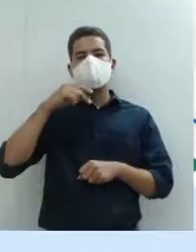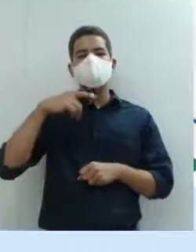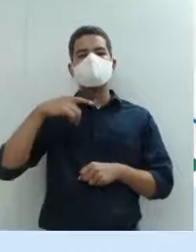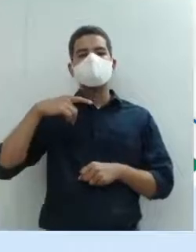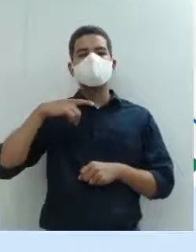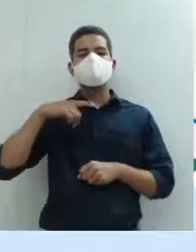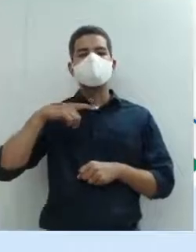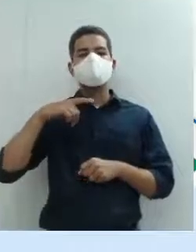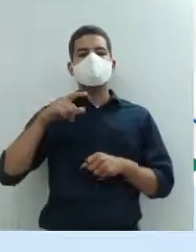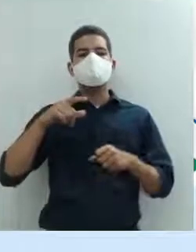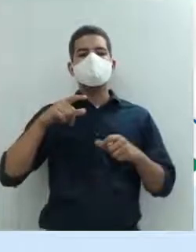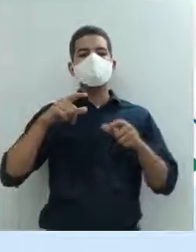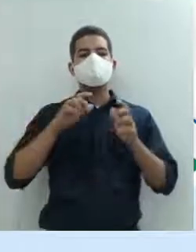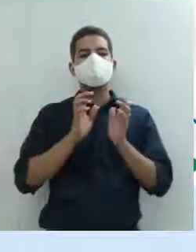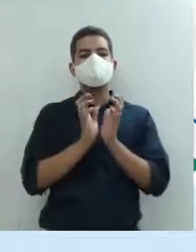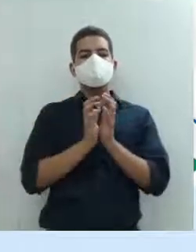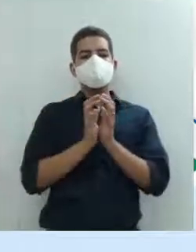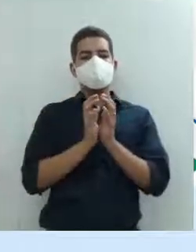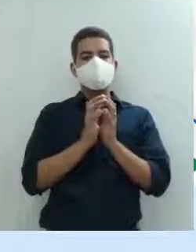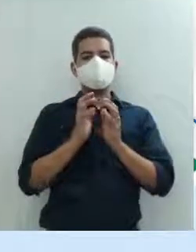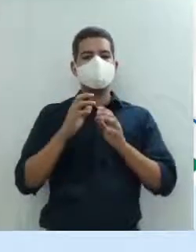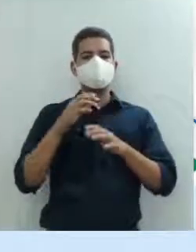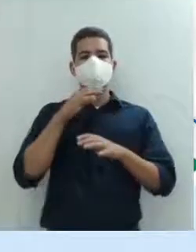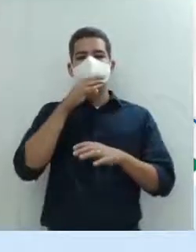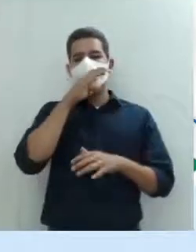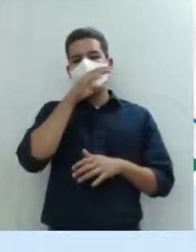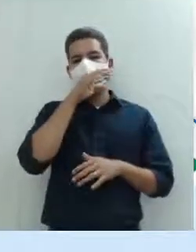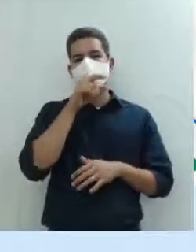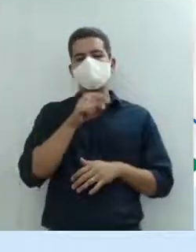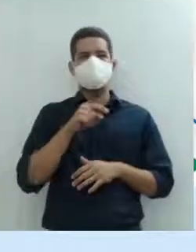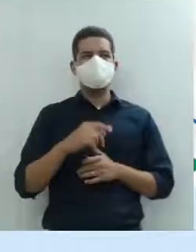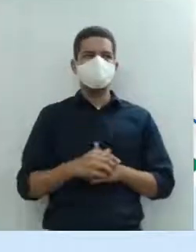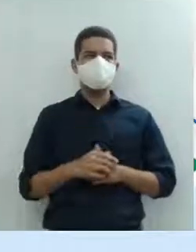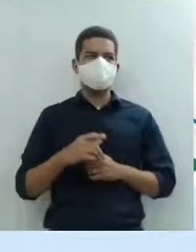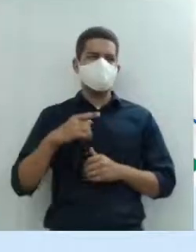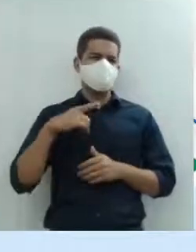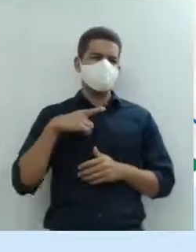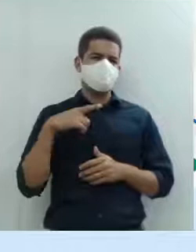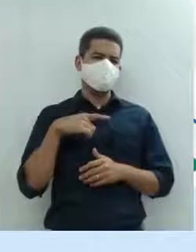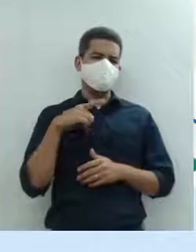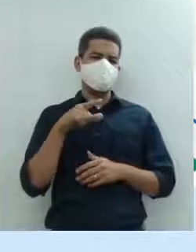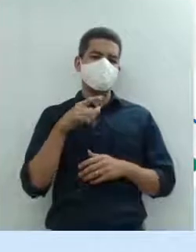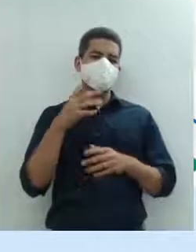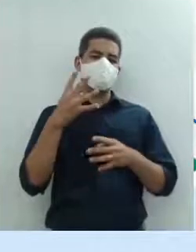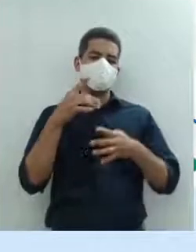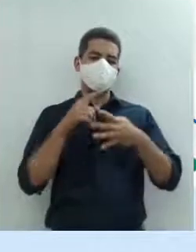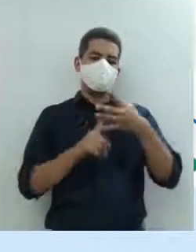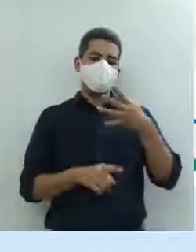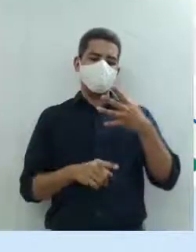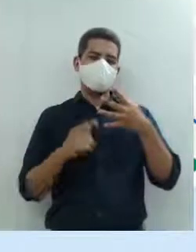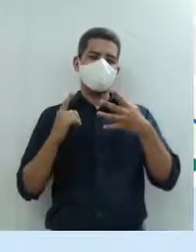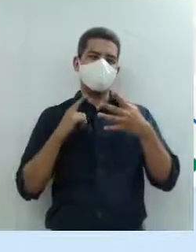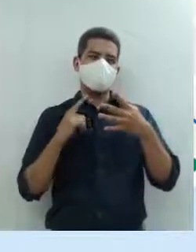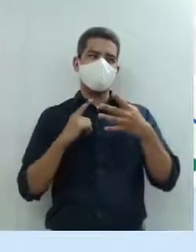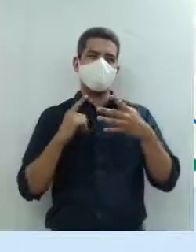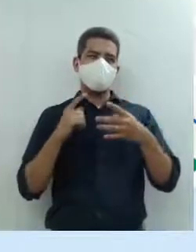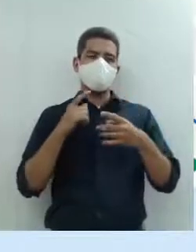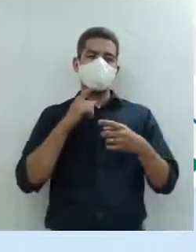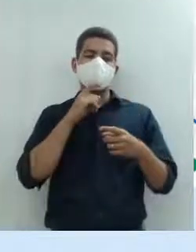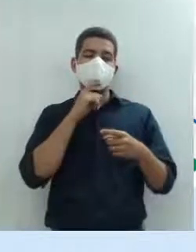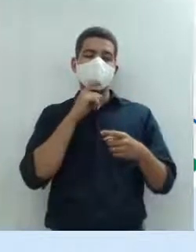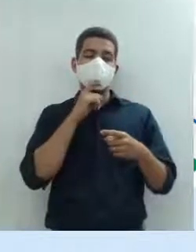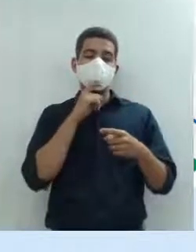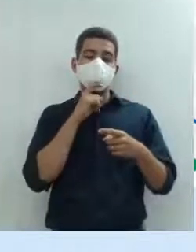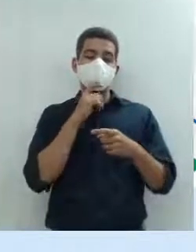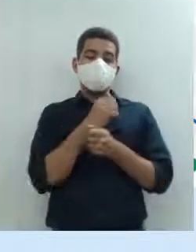região metropolitana tão quente o ano inteiro. E a gente liga a televisão, a gente imagina as 4 estações do ano, né? Aquele inverno